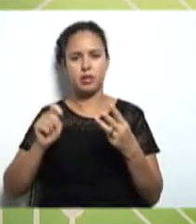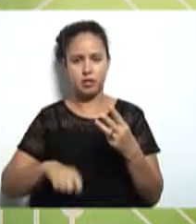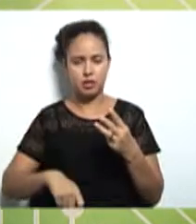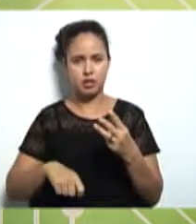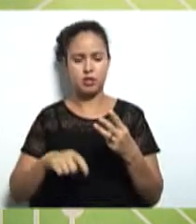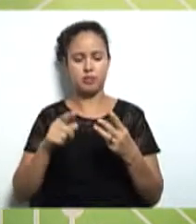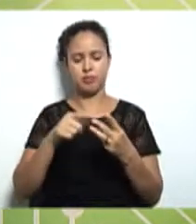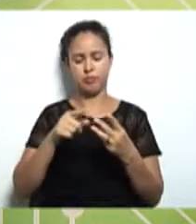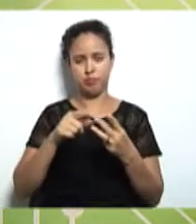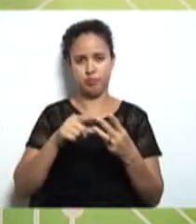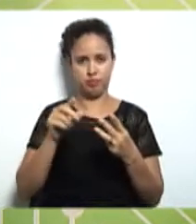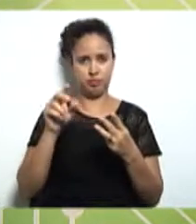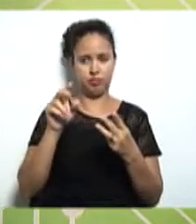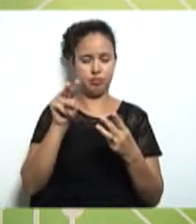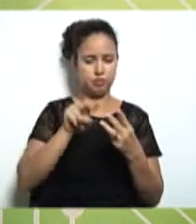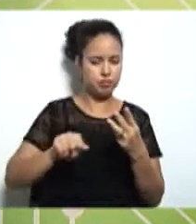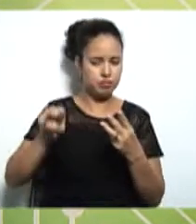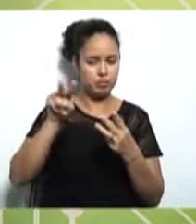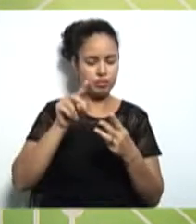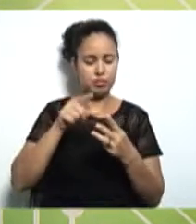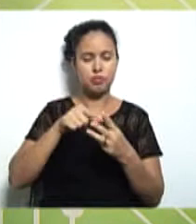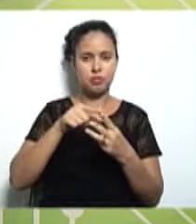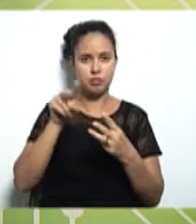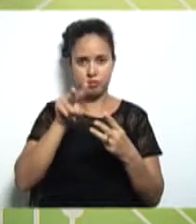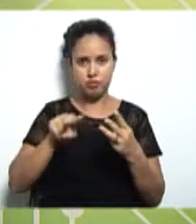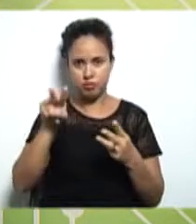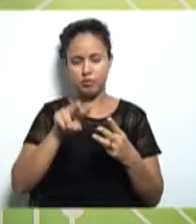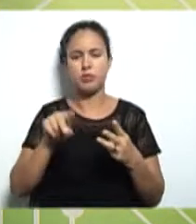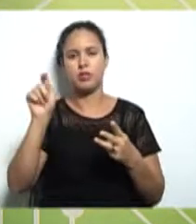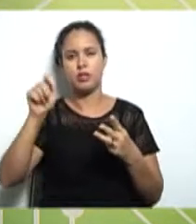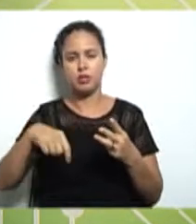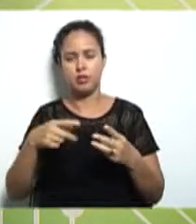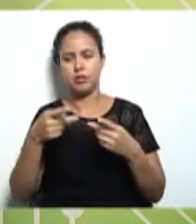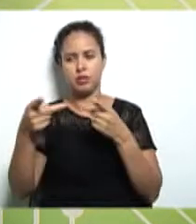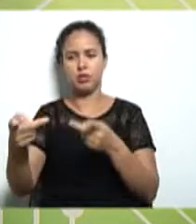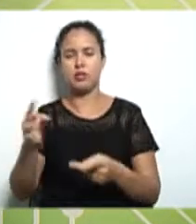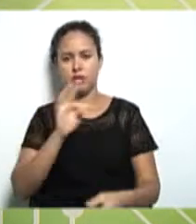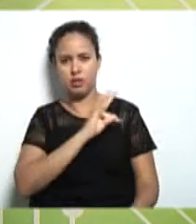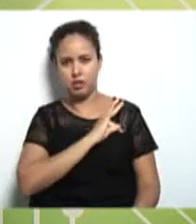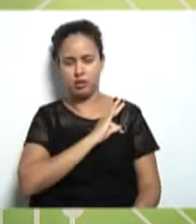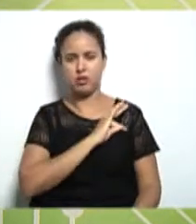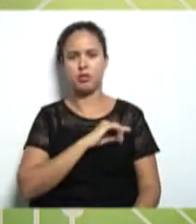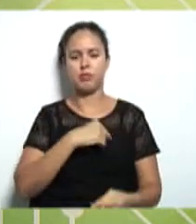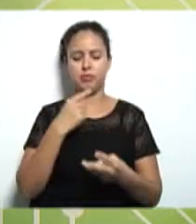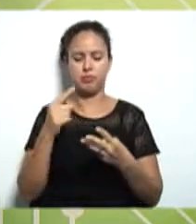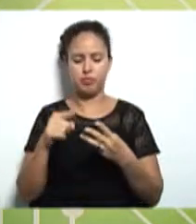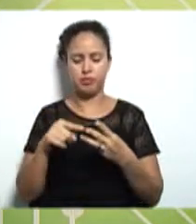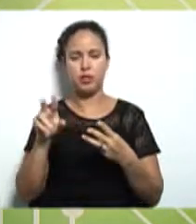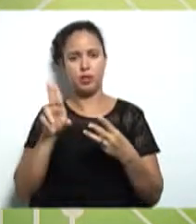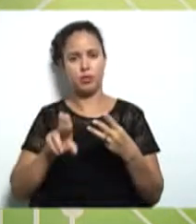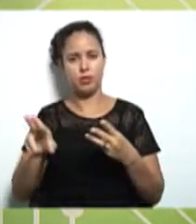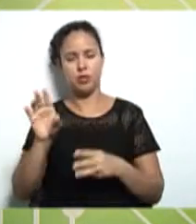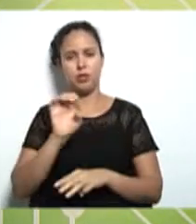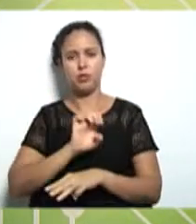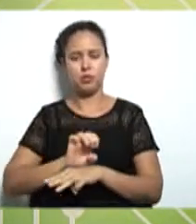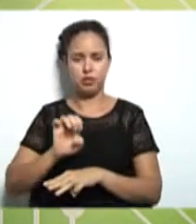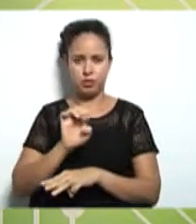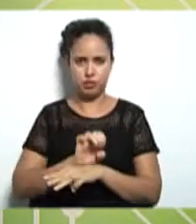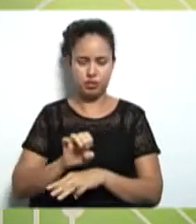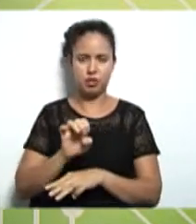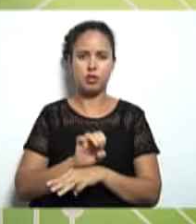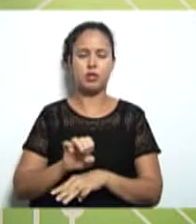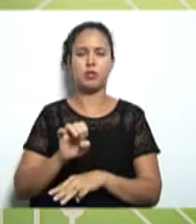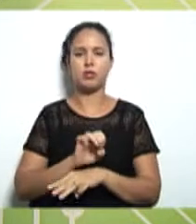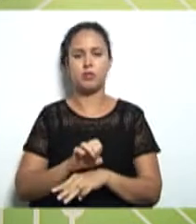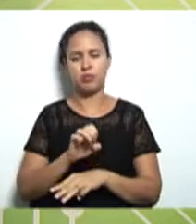de observação. Eu posso utilizar o estágio profissional supervisionado como o